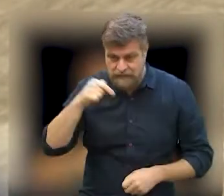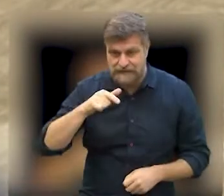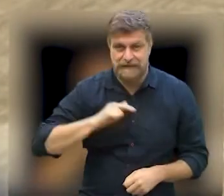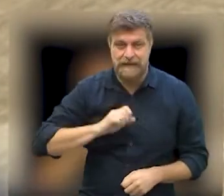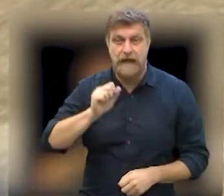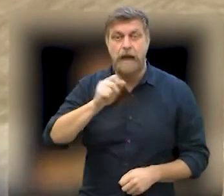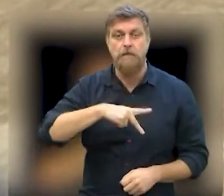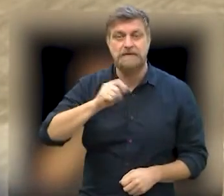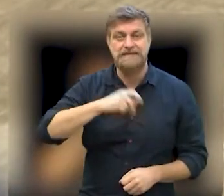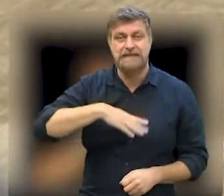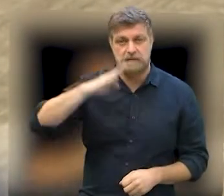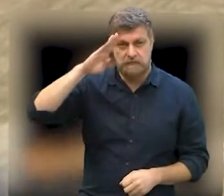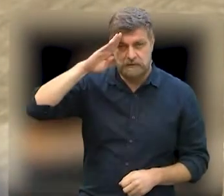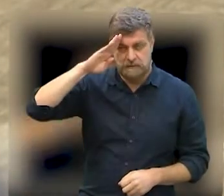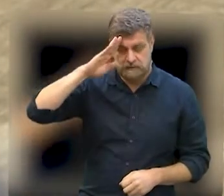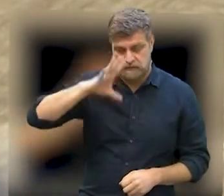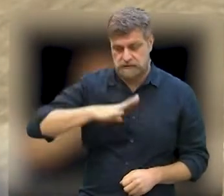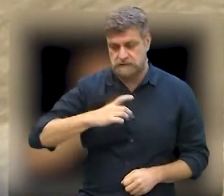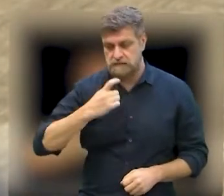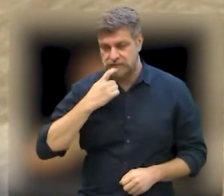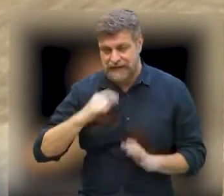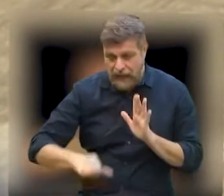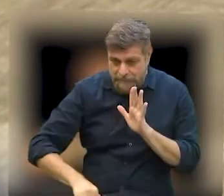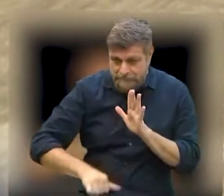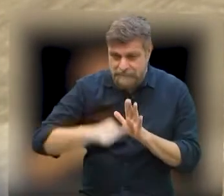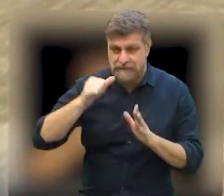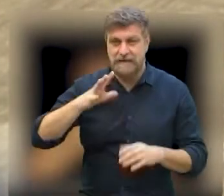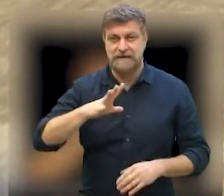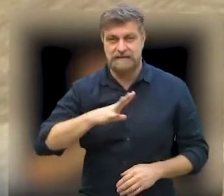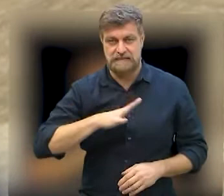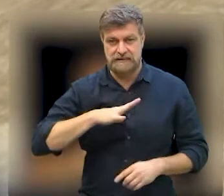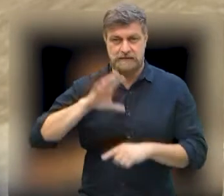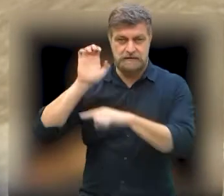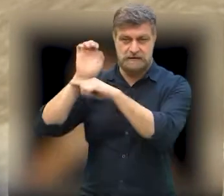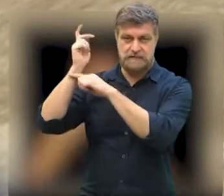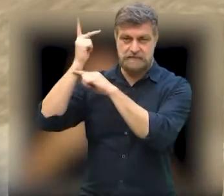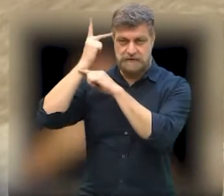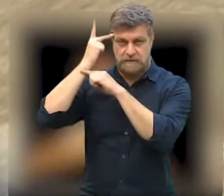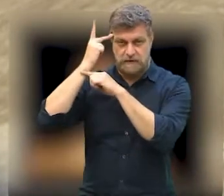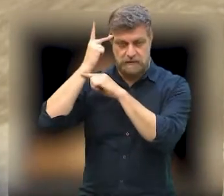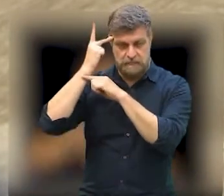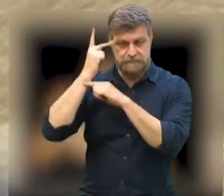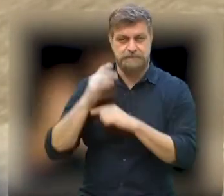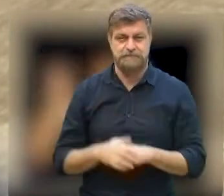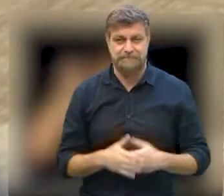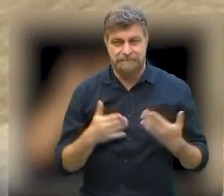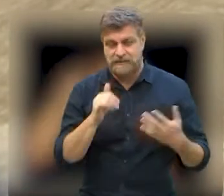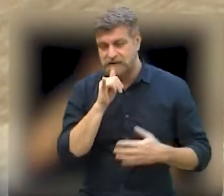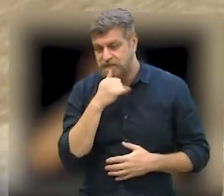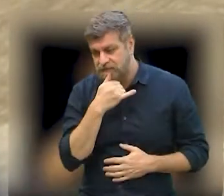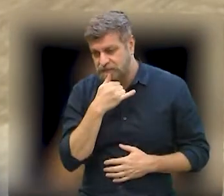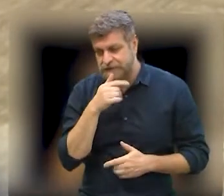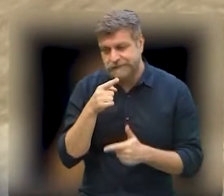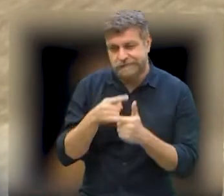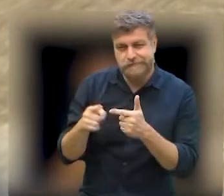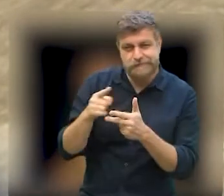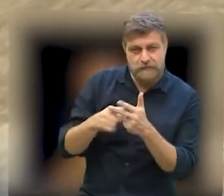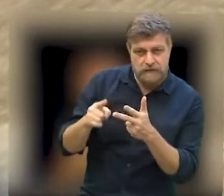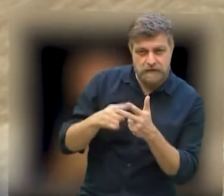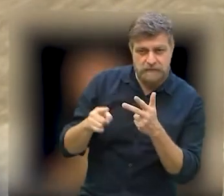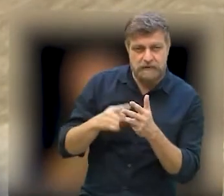índice de militares da reserva. Na verdade, Campinas ela foi contemplada como o primeiro município do estado de São Paulo pelo programa. Infelizmente, por